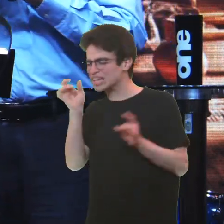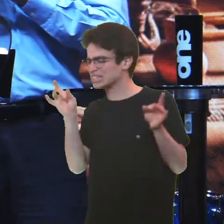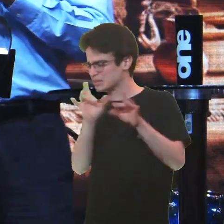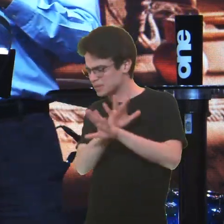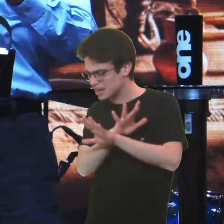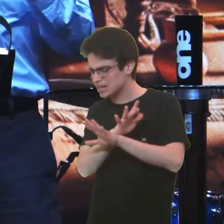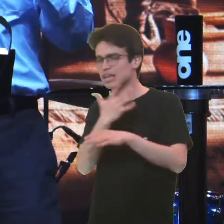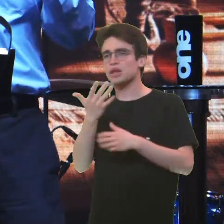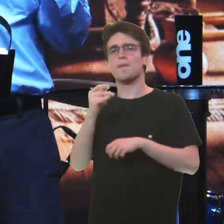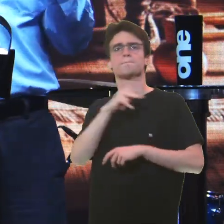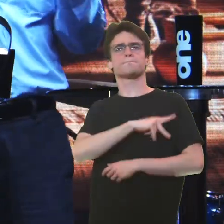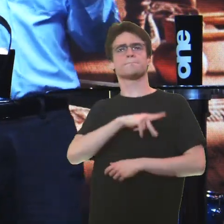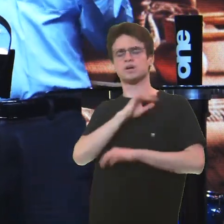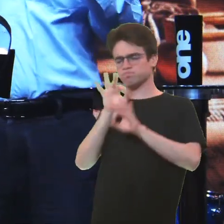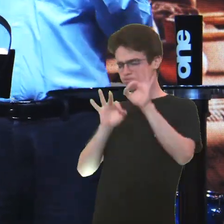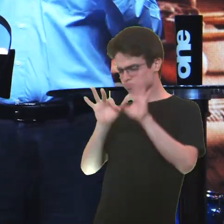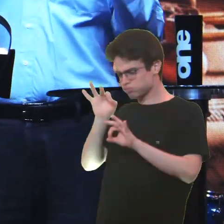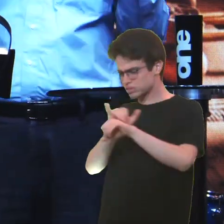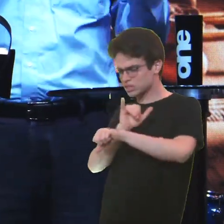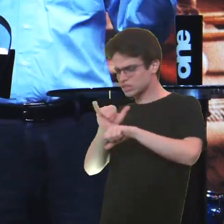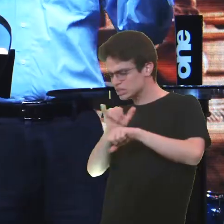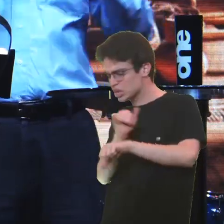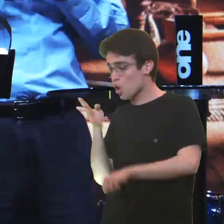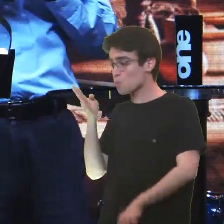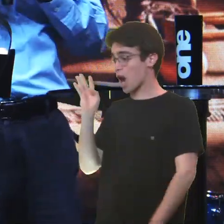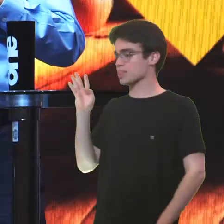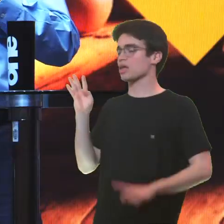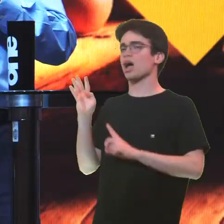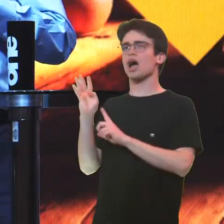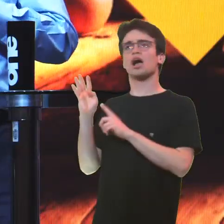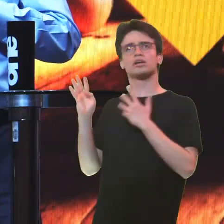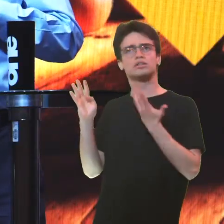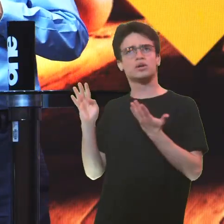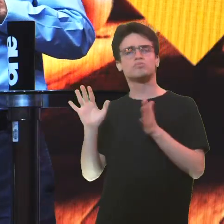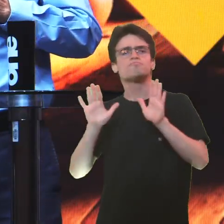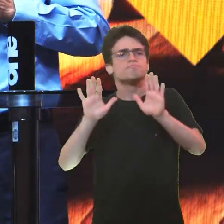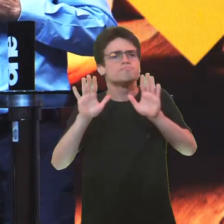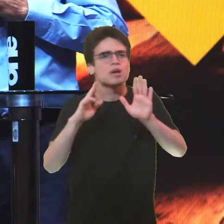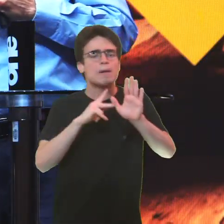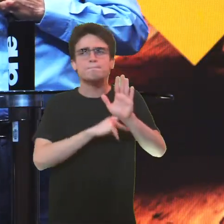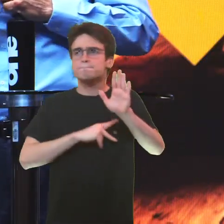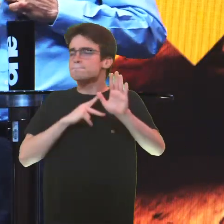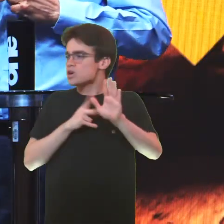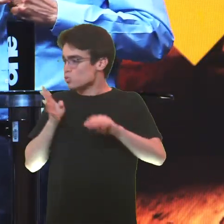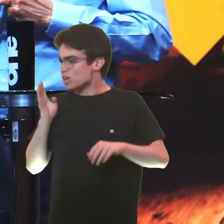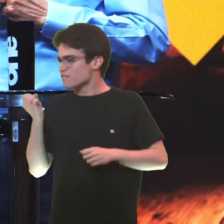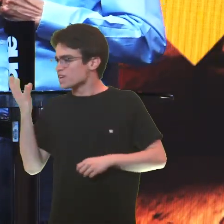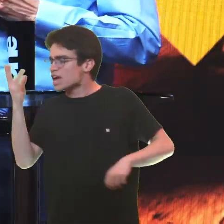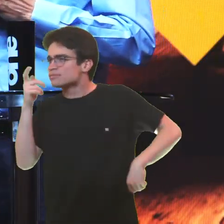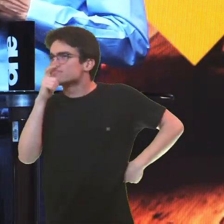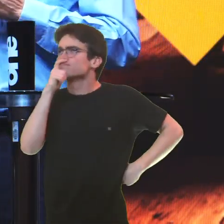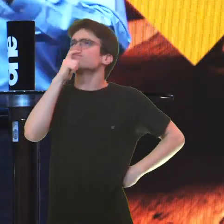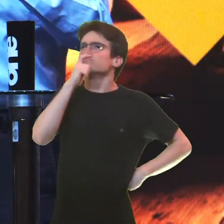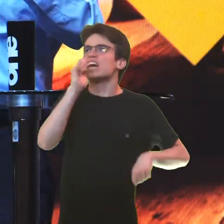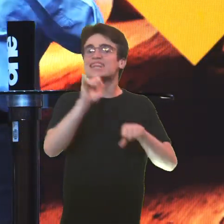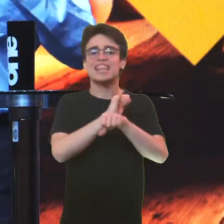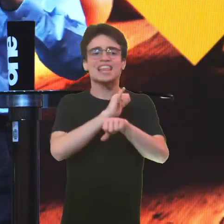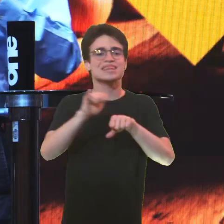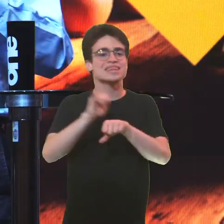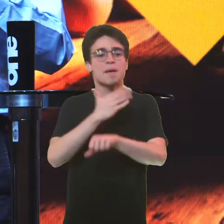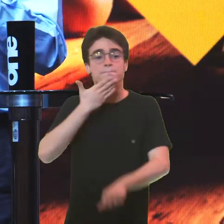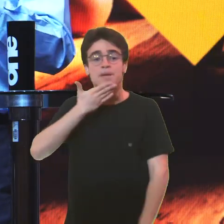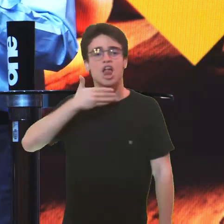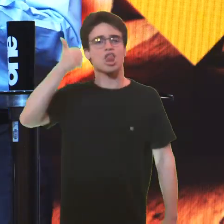quarta, ahora Pablo tiene una idea más ambiciosa agora todavía. Paulo tem uma ideia ainda mais ambiciosa. Su